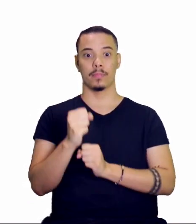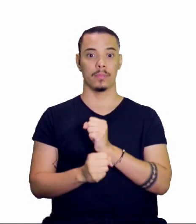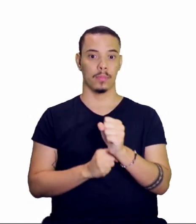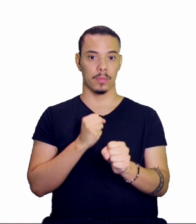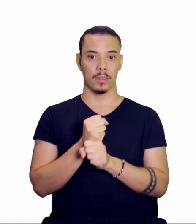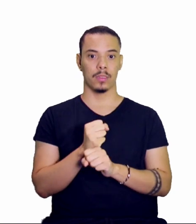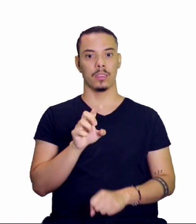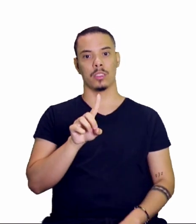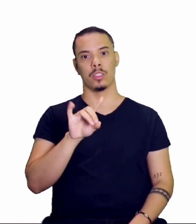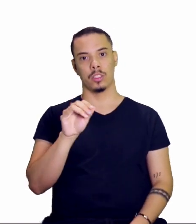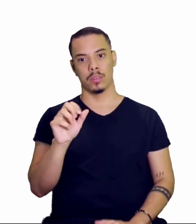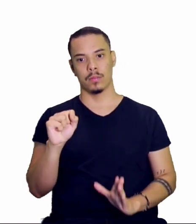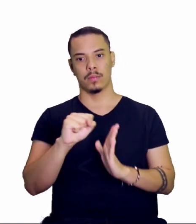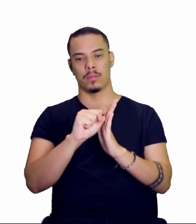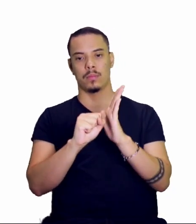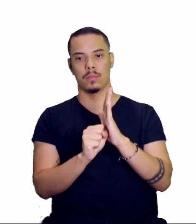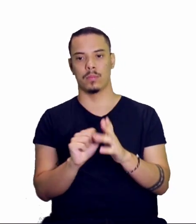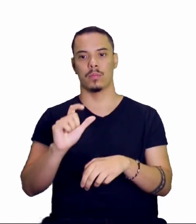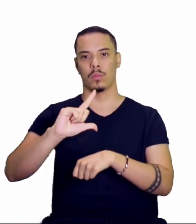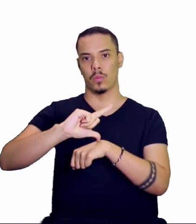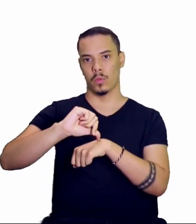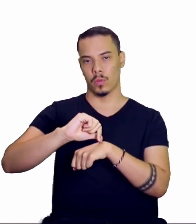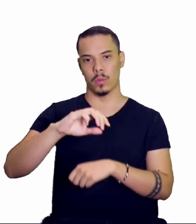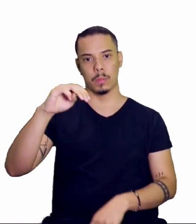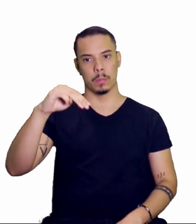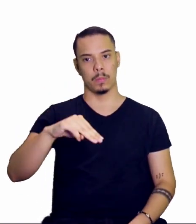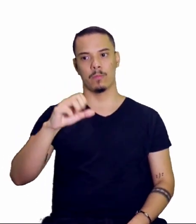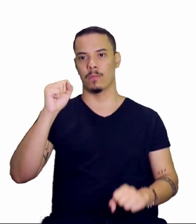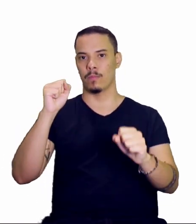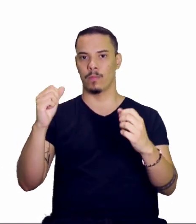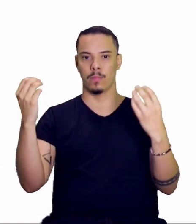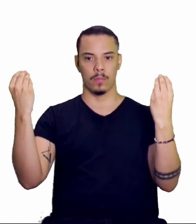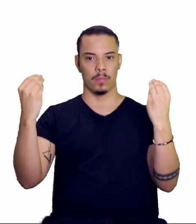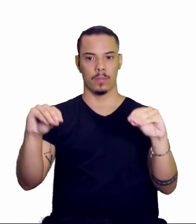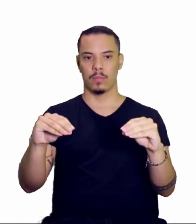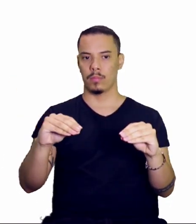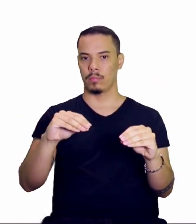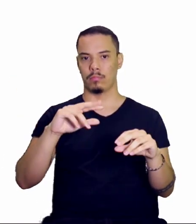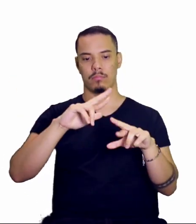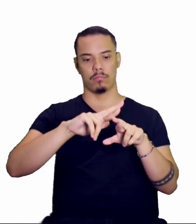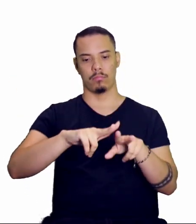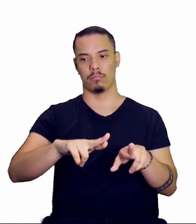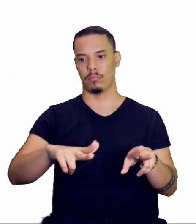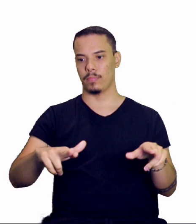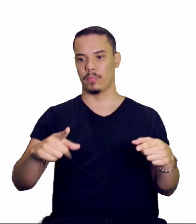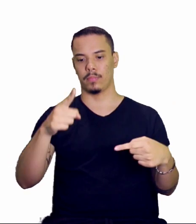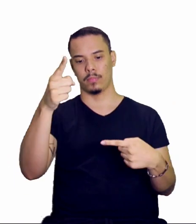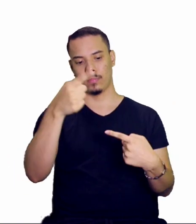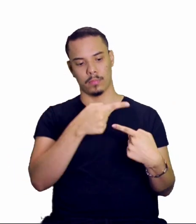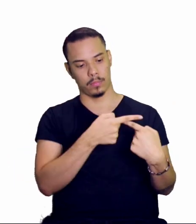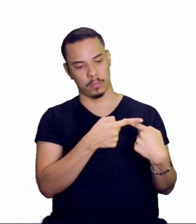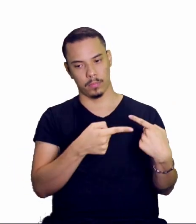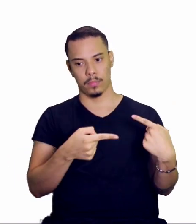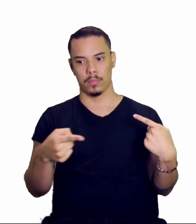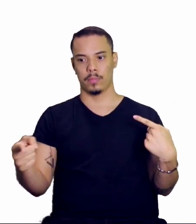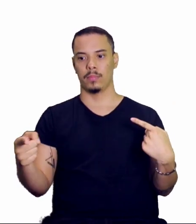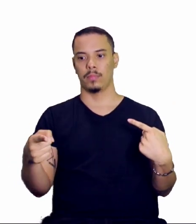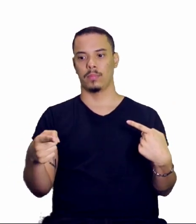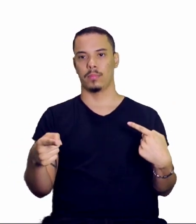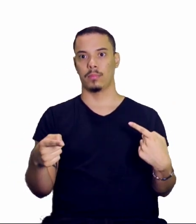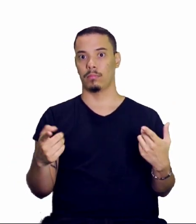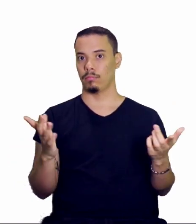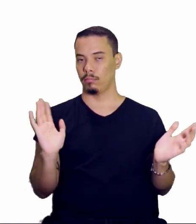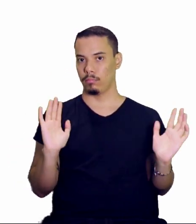dia, século, hora, minuto. Posso acrescentar milênio, se eu quiser, né? Semana, ele Mês. pode dar